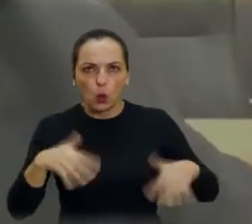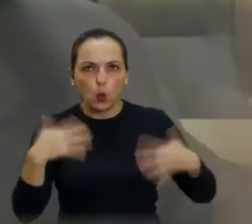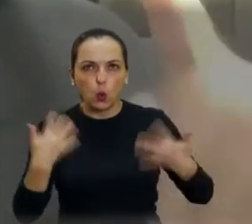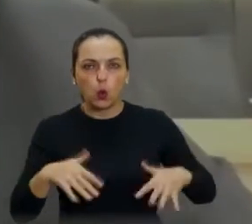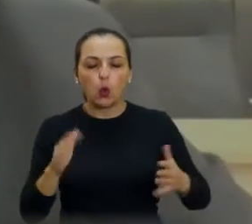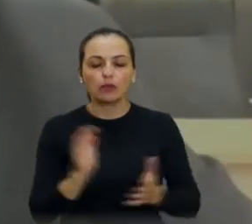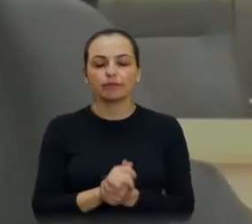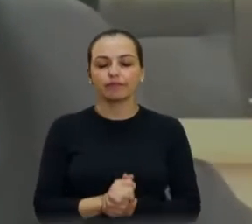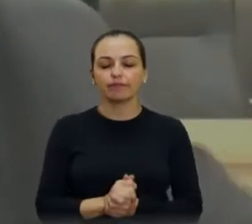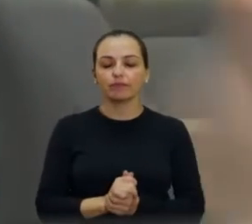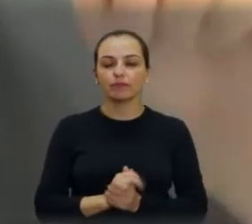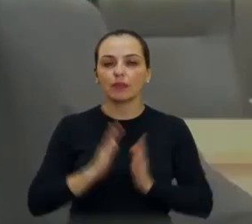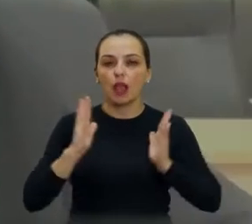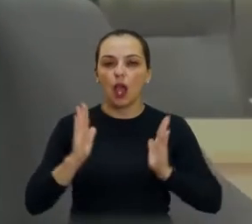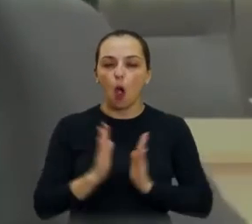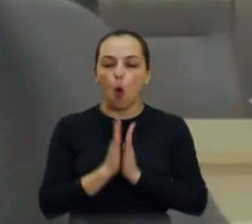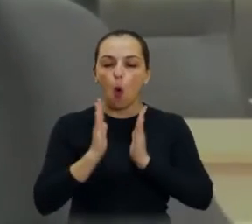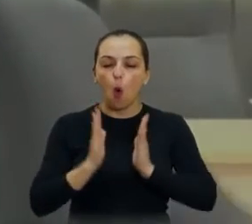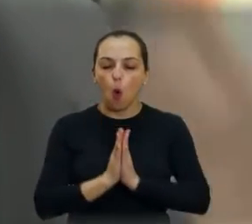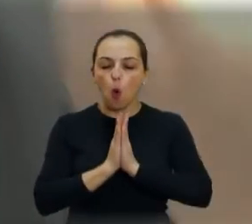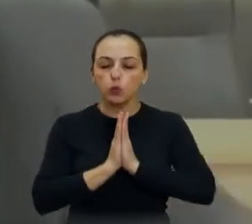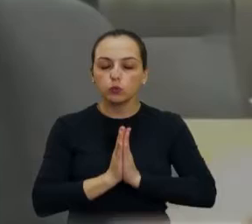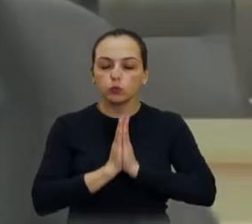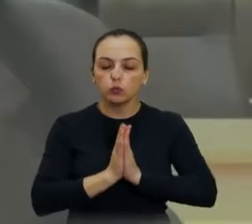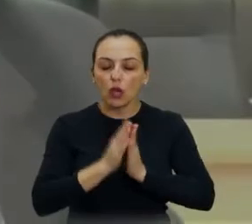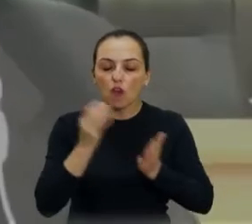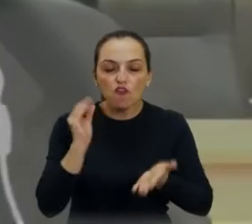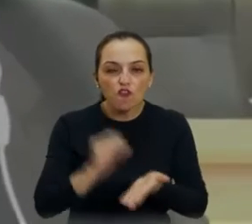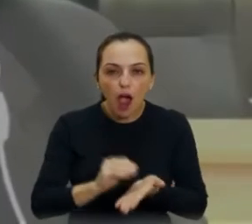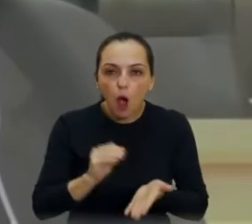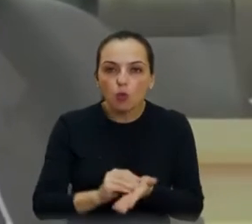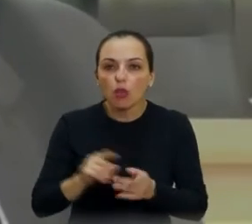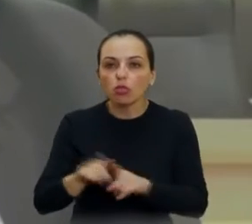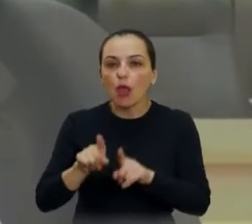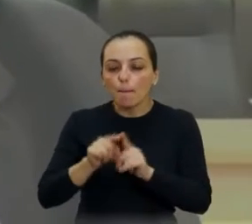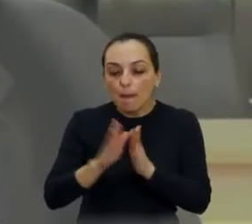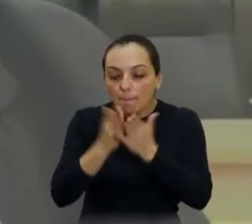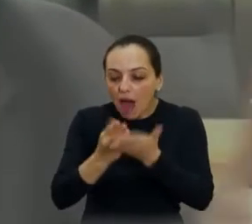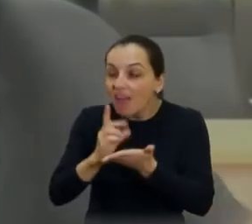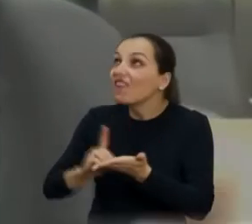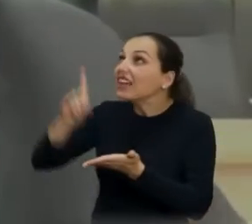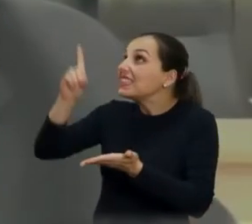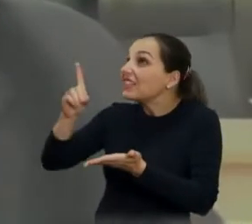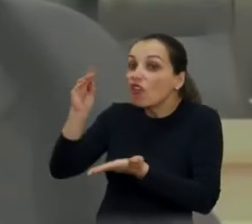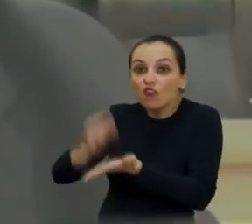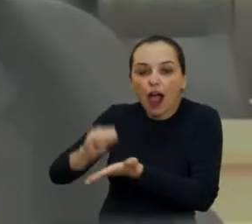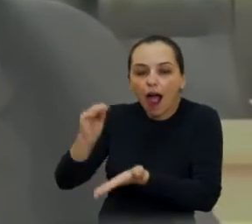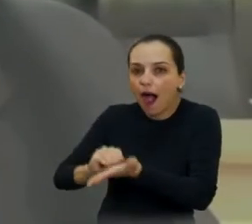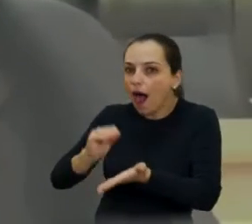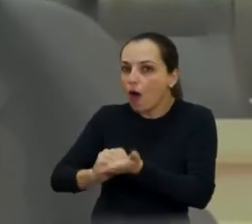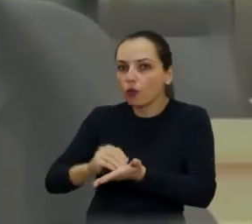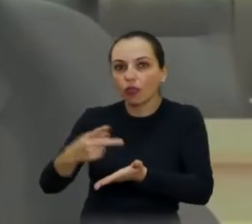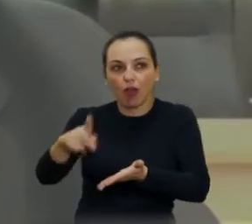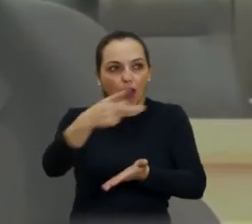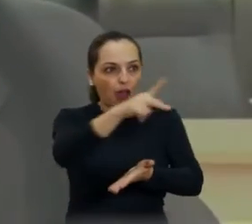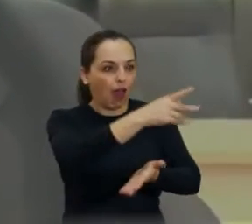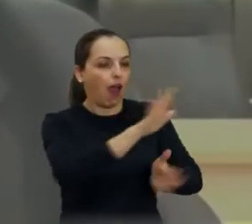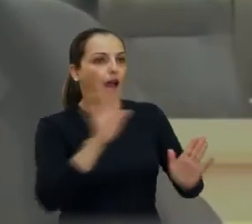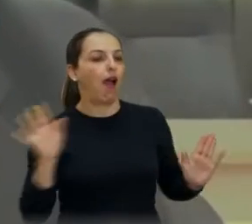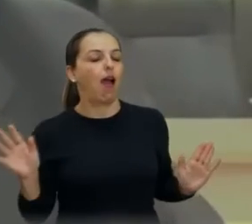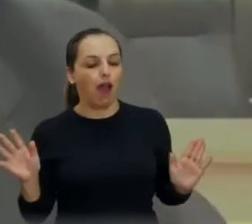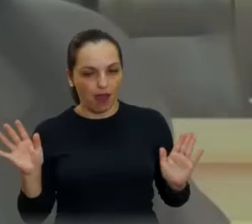Reze, falta de reza, falta de oração e falta da Bíblia. É isso que está faltando para muitas